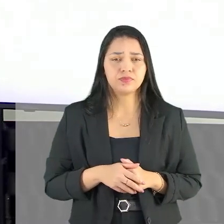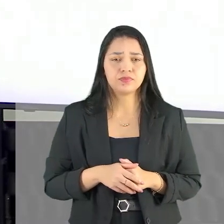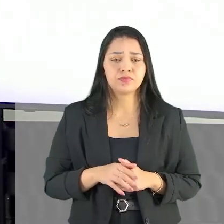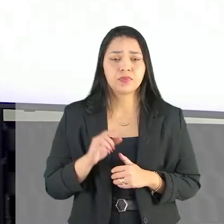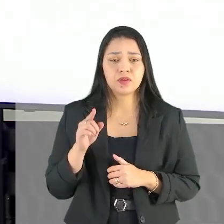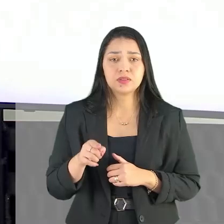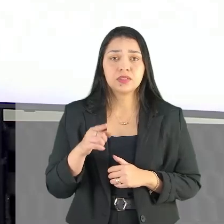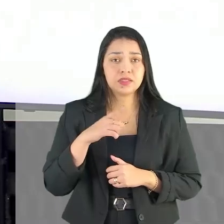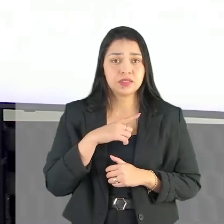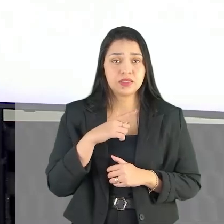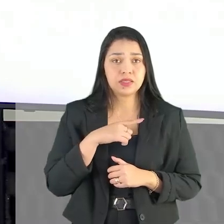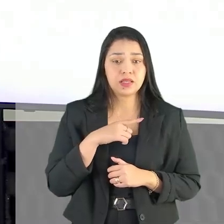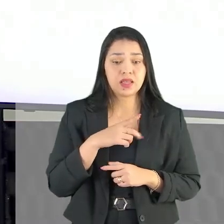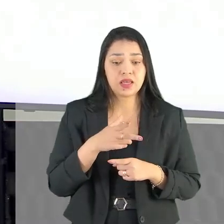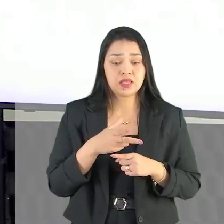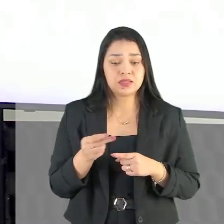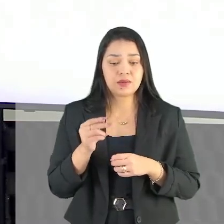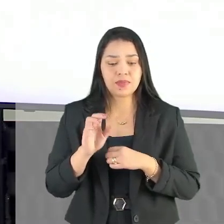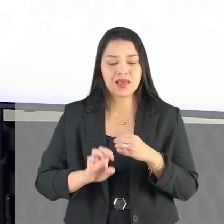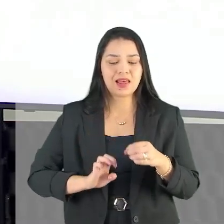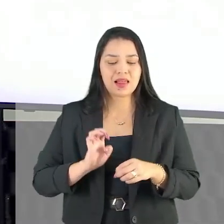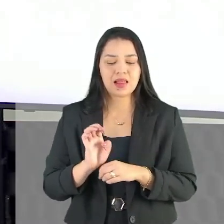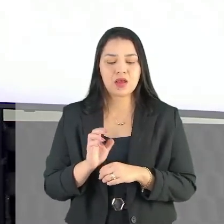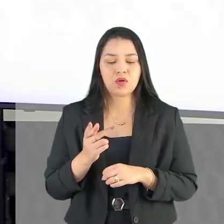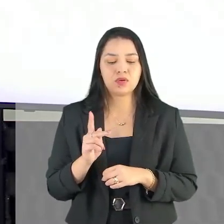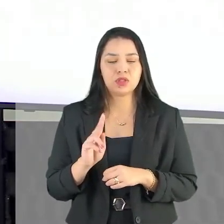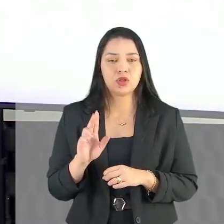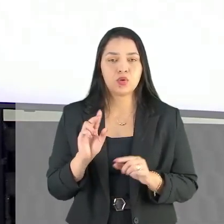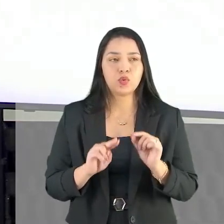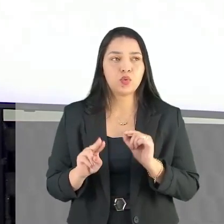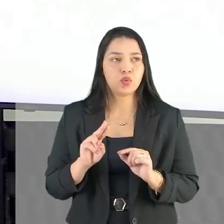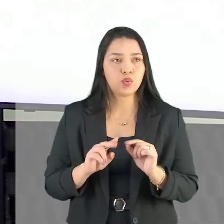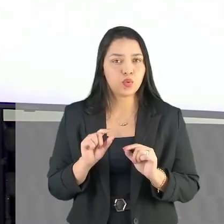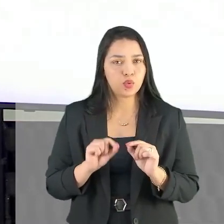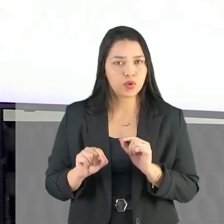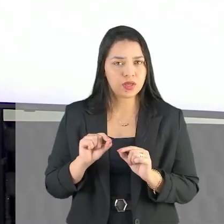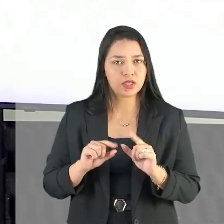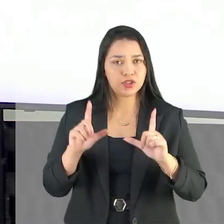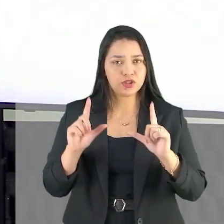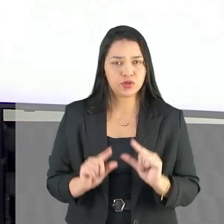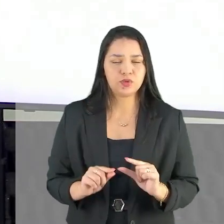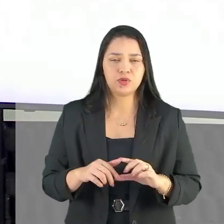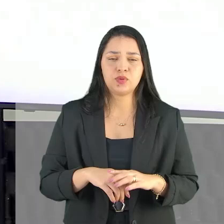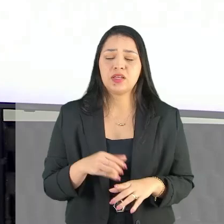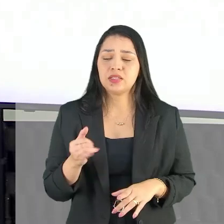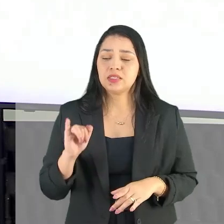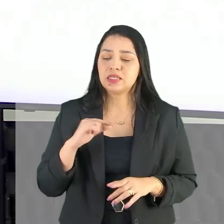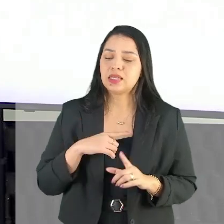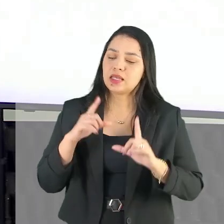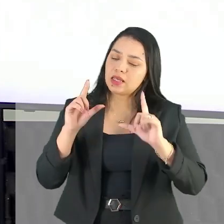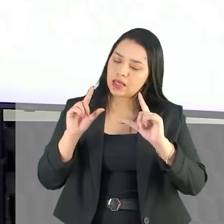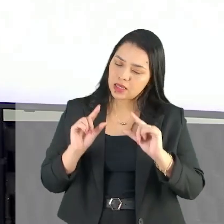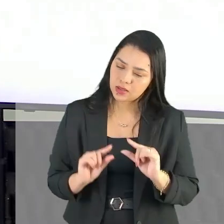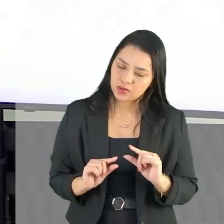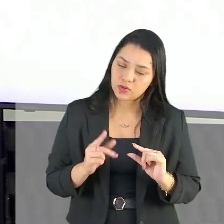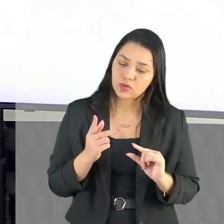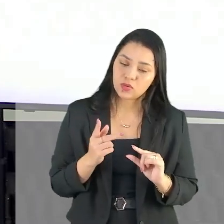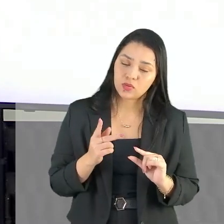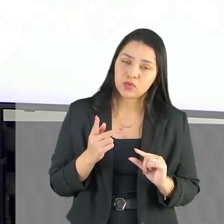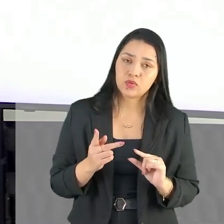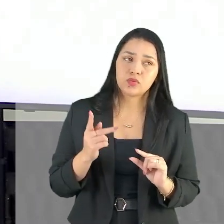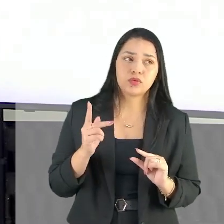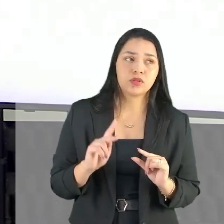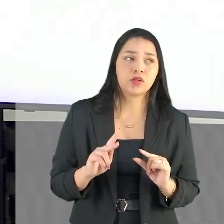que você ganha elétrons, o teu NOx diminui. Todas as vezes, ó, se tem redução, teu NOx